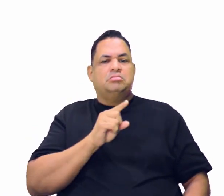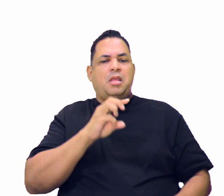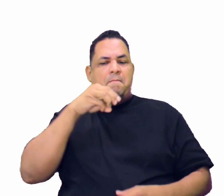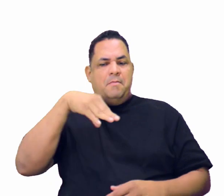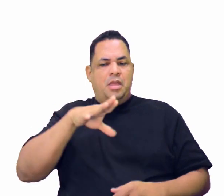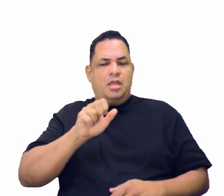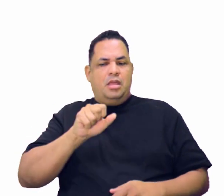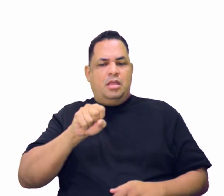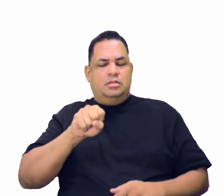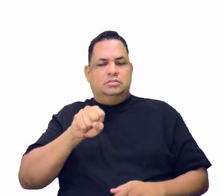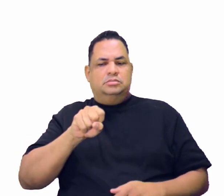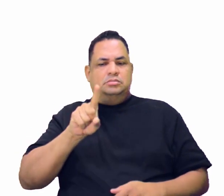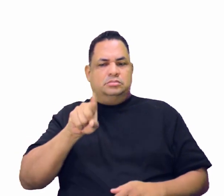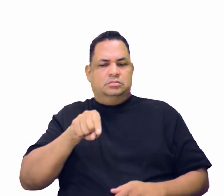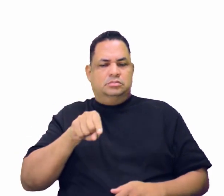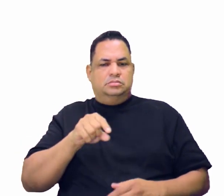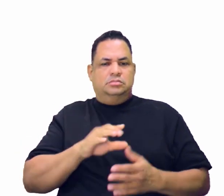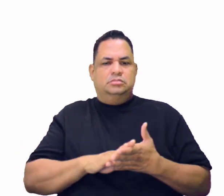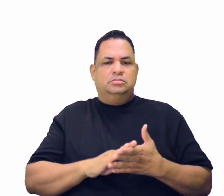más,